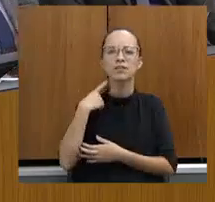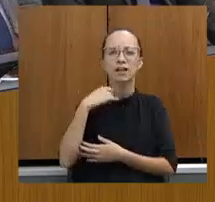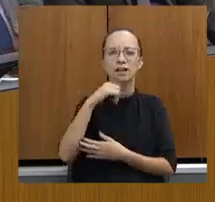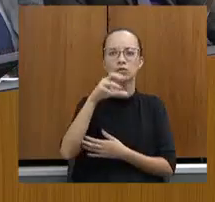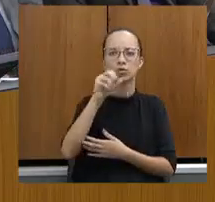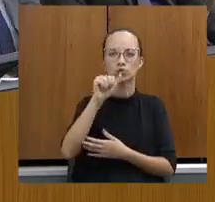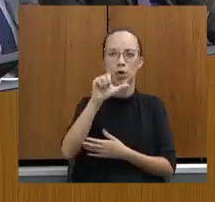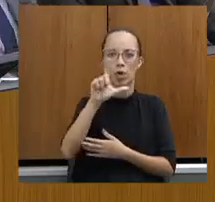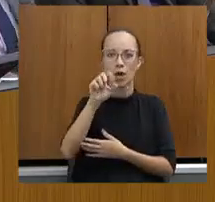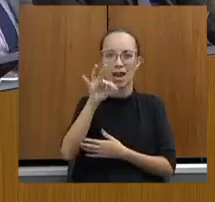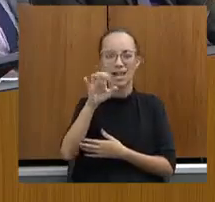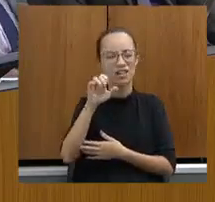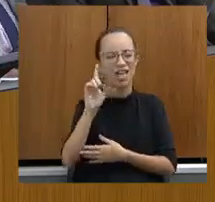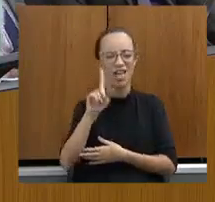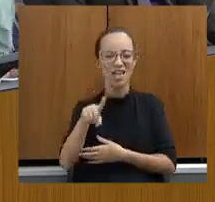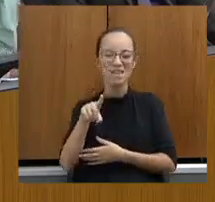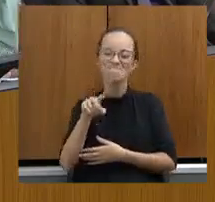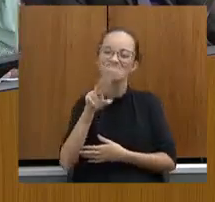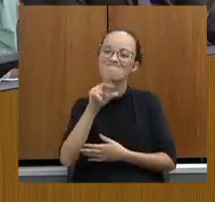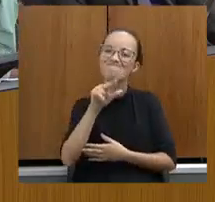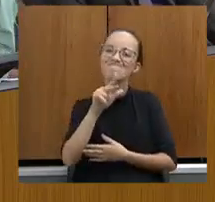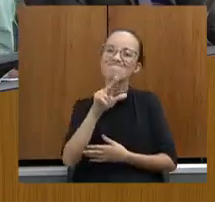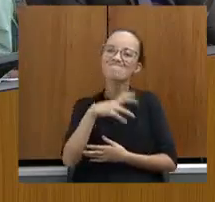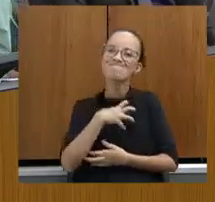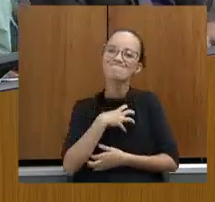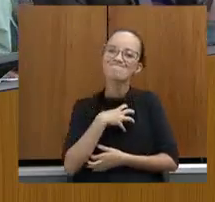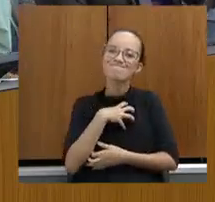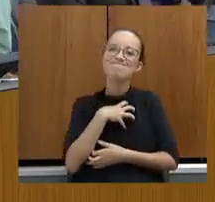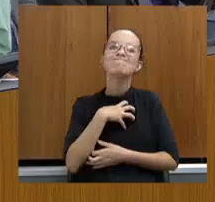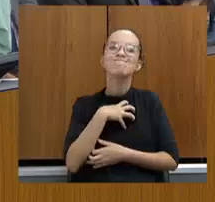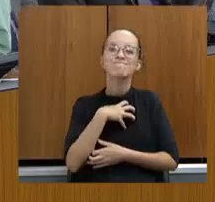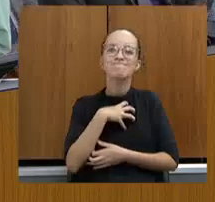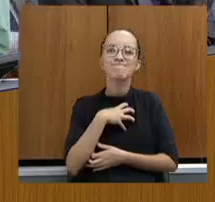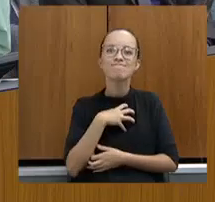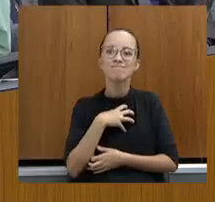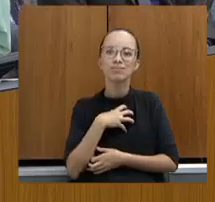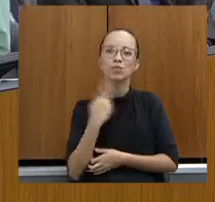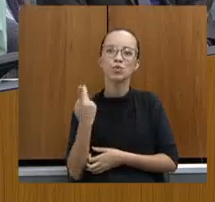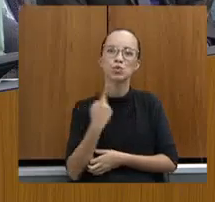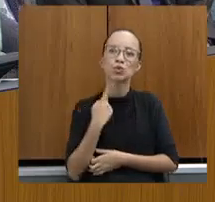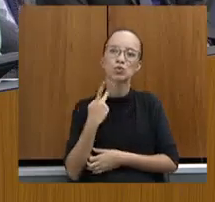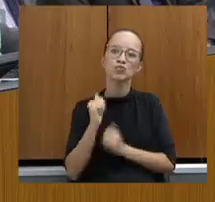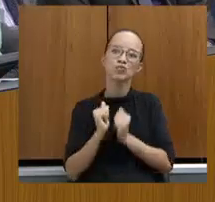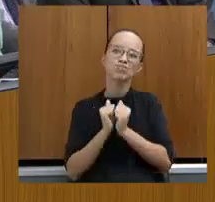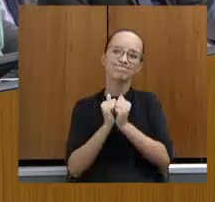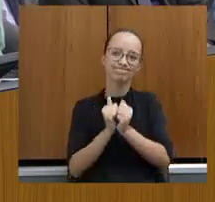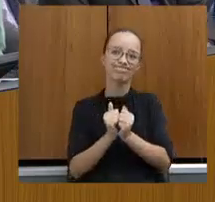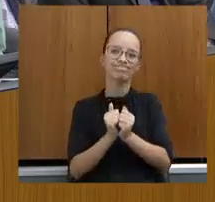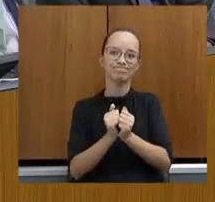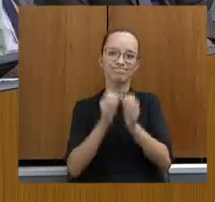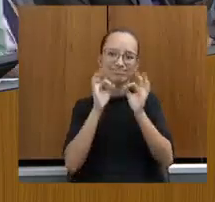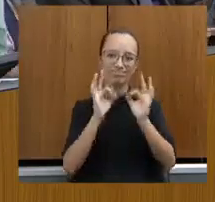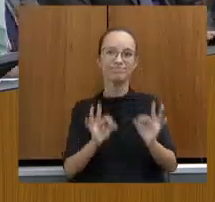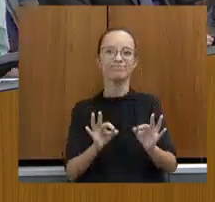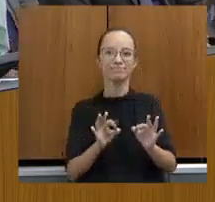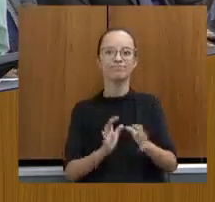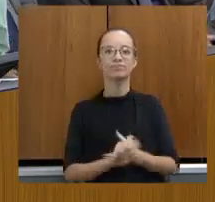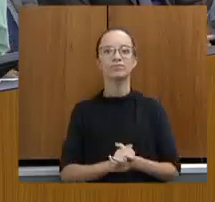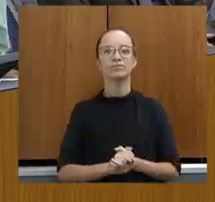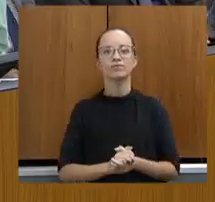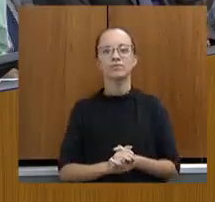e nós dois seguiremos numa mesma causa Com certeza né